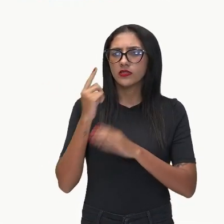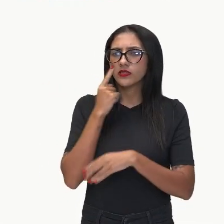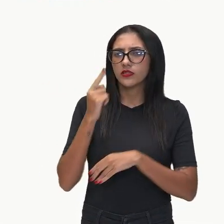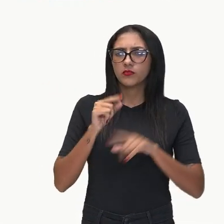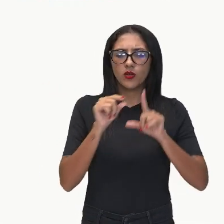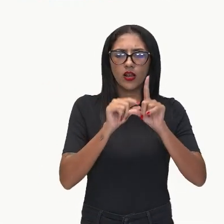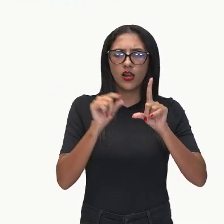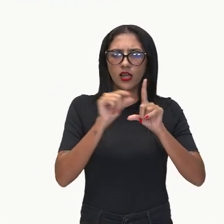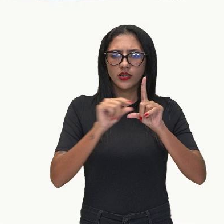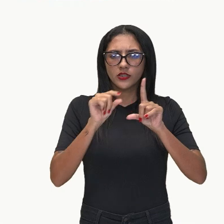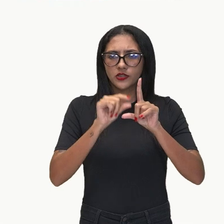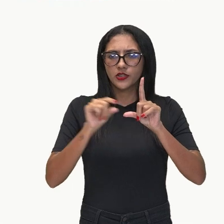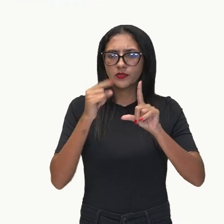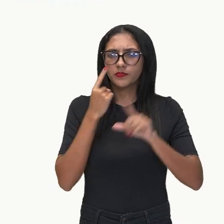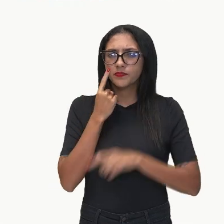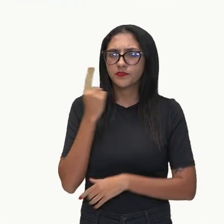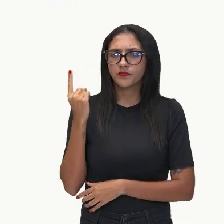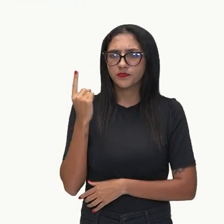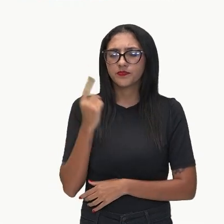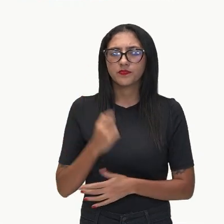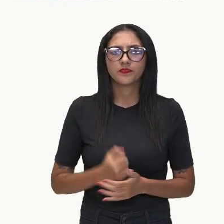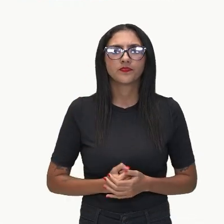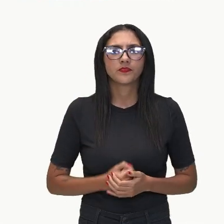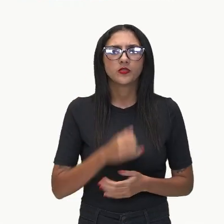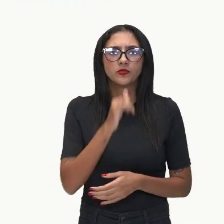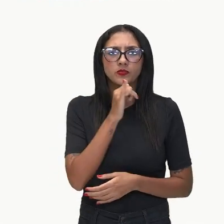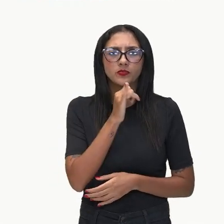pode observar aqui então que, por exemplo,